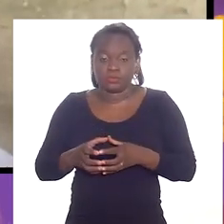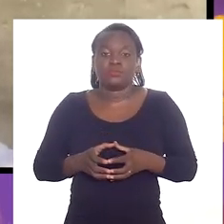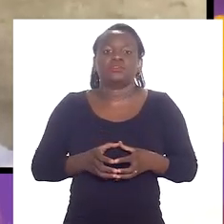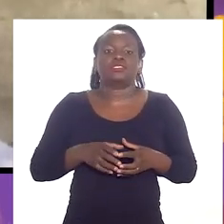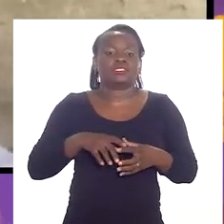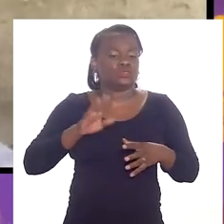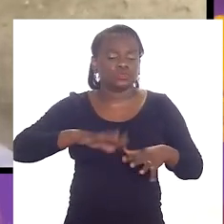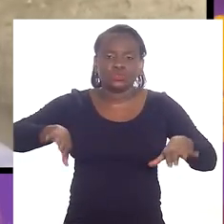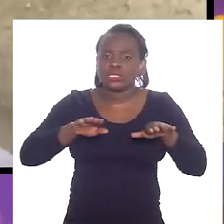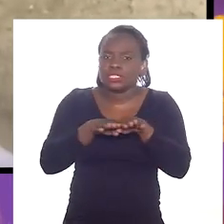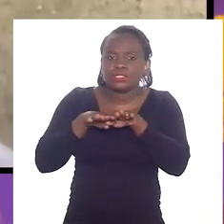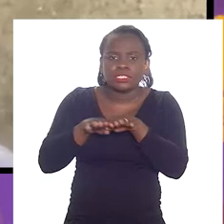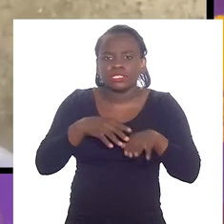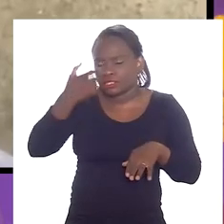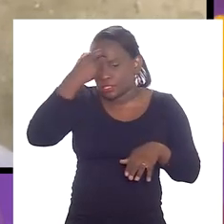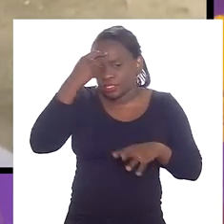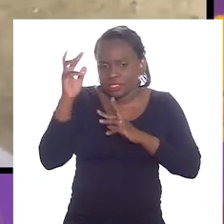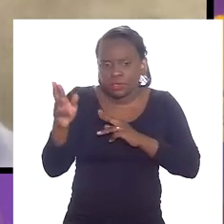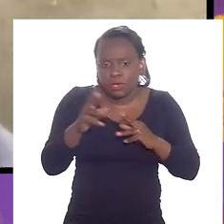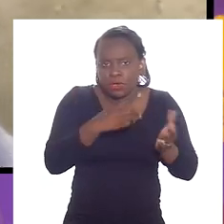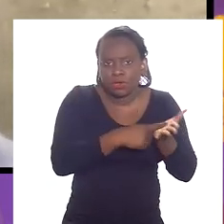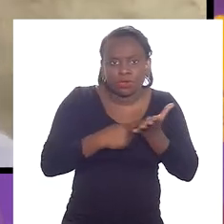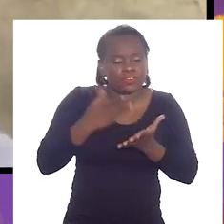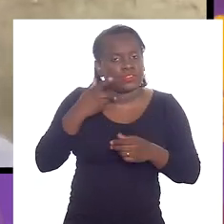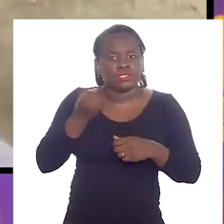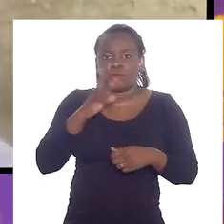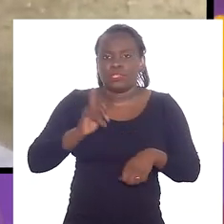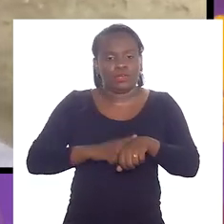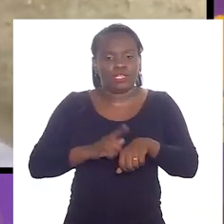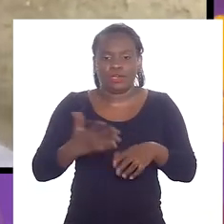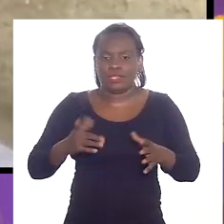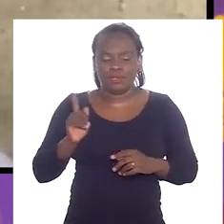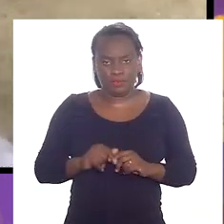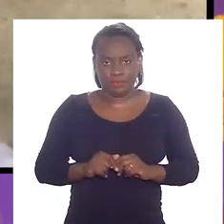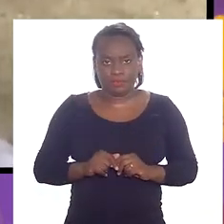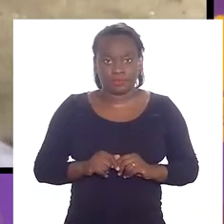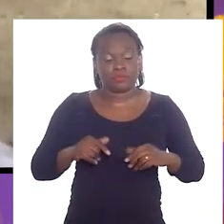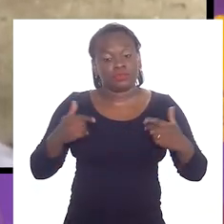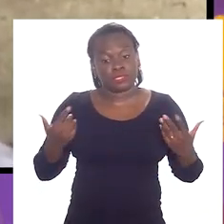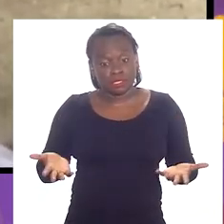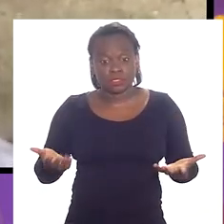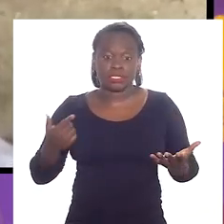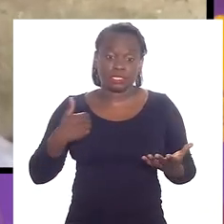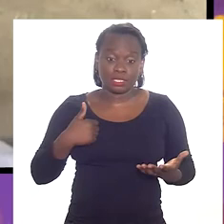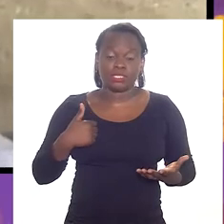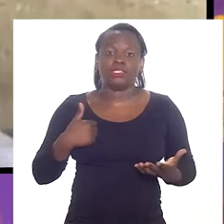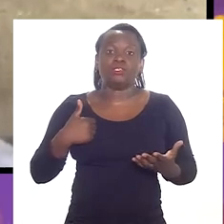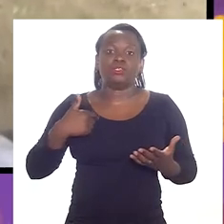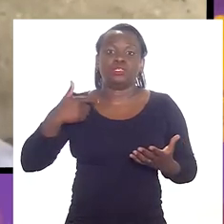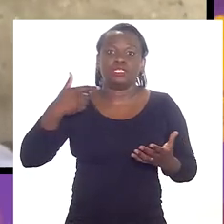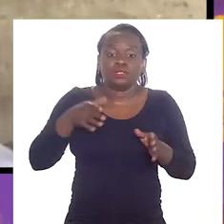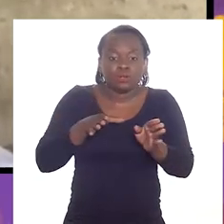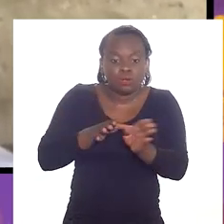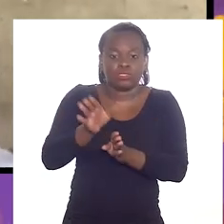às atividades desportivas. Coisa rara entre médicos, todos os 12 membros de ambas as